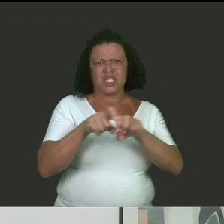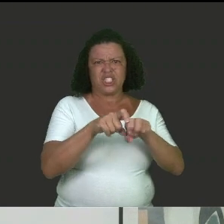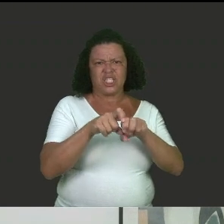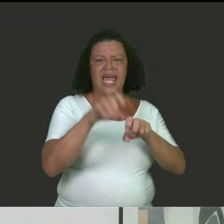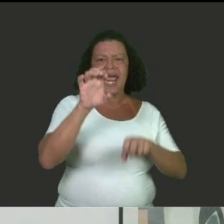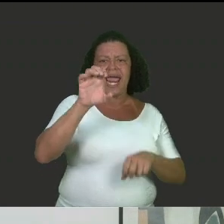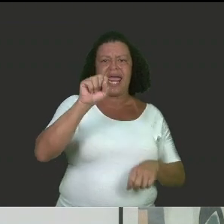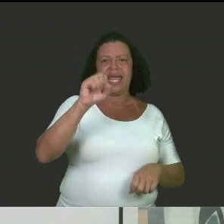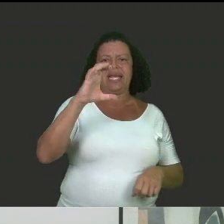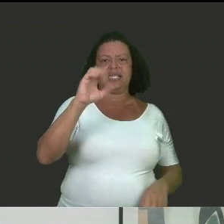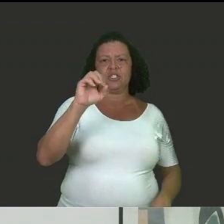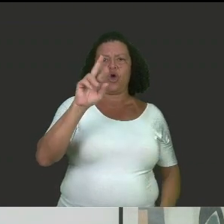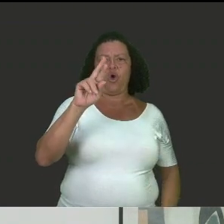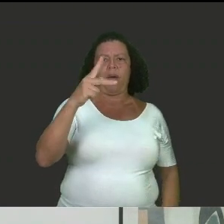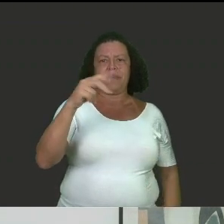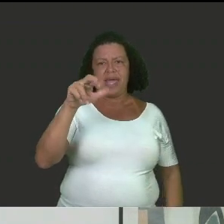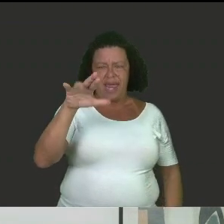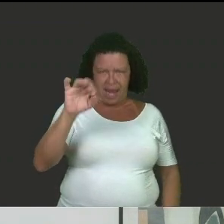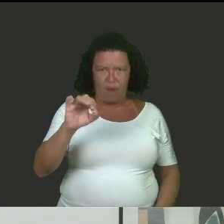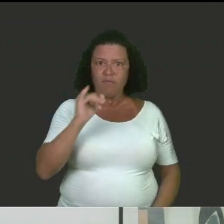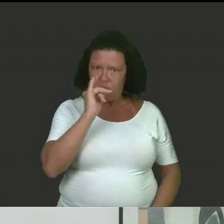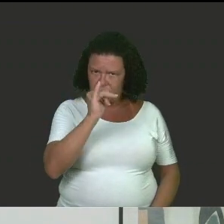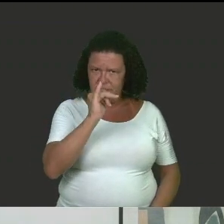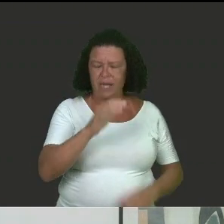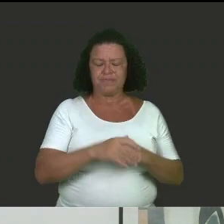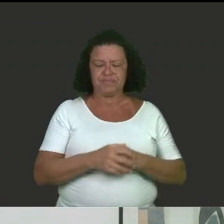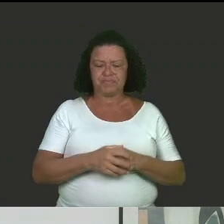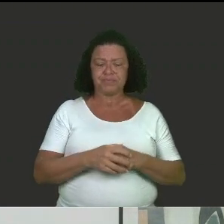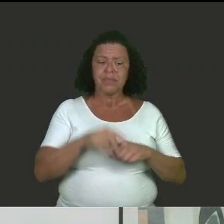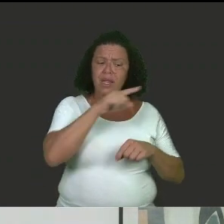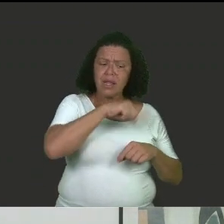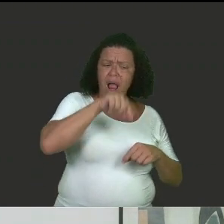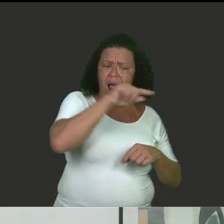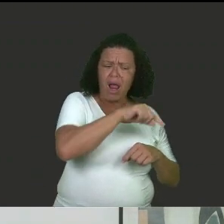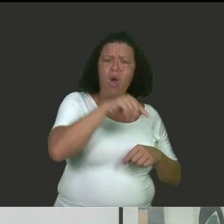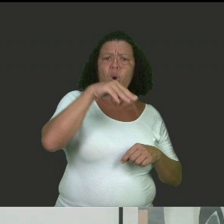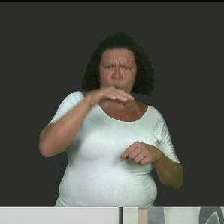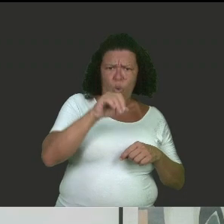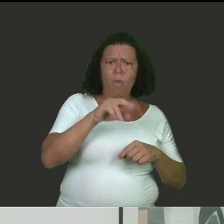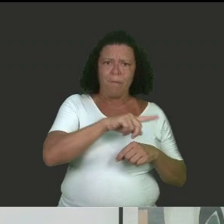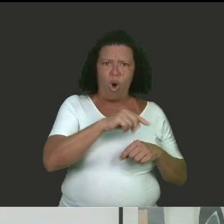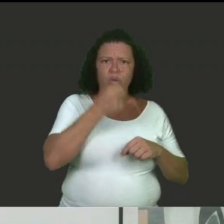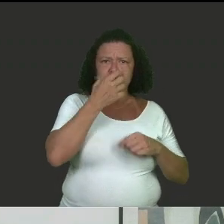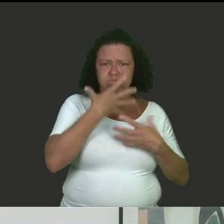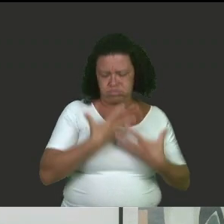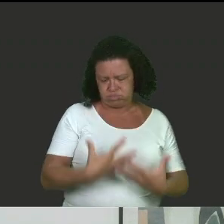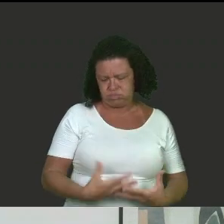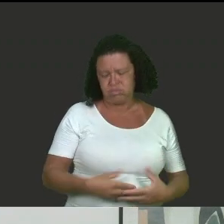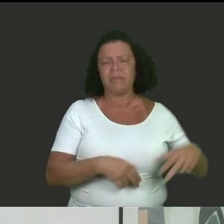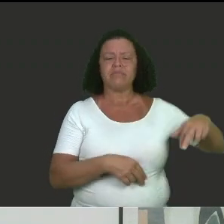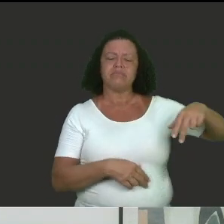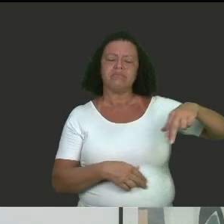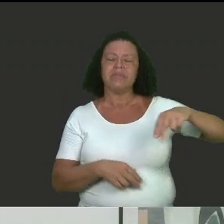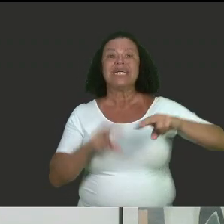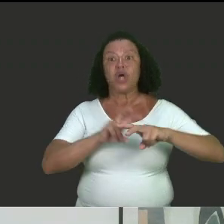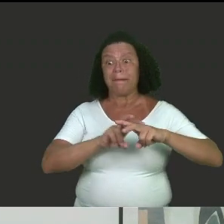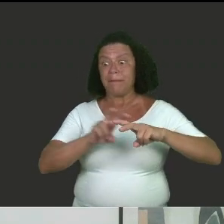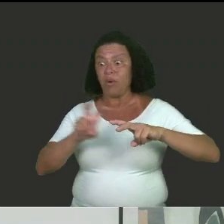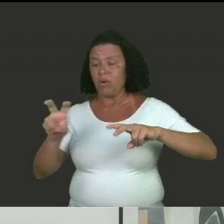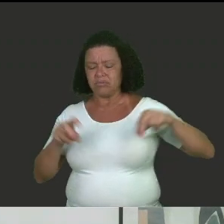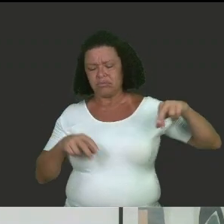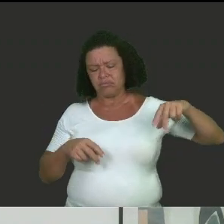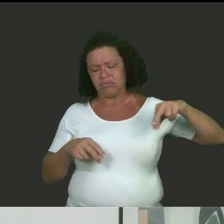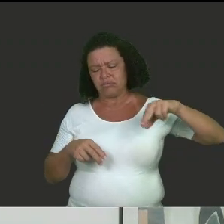O monge e seus discípulos iam por uma estrada e quando passavam por uma ponte, viram um escorpião